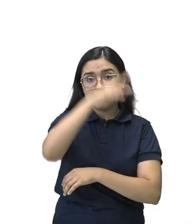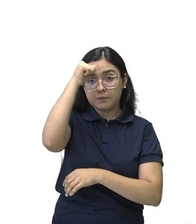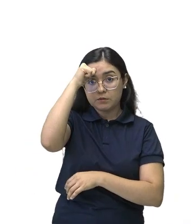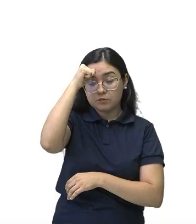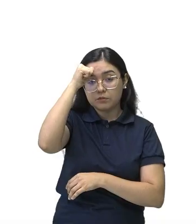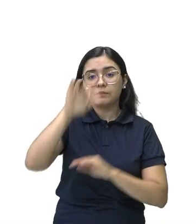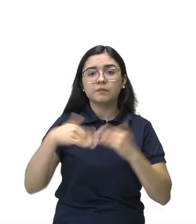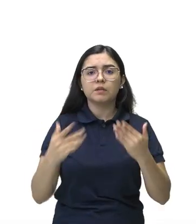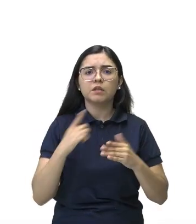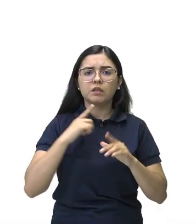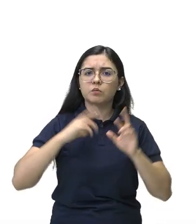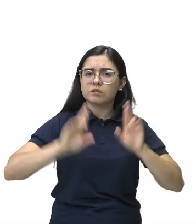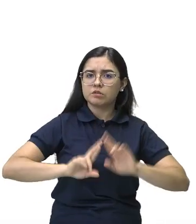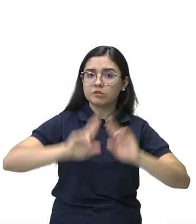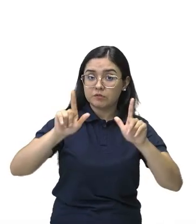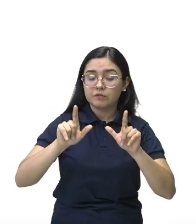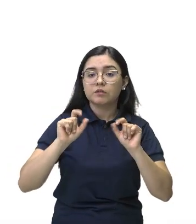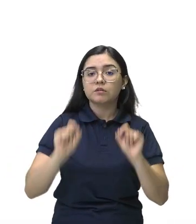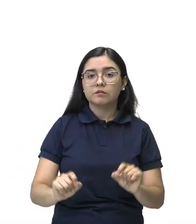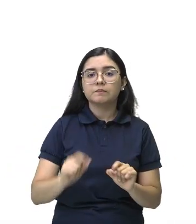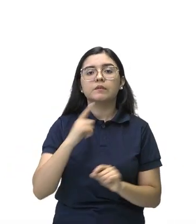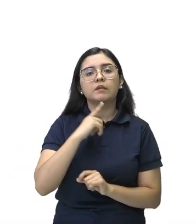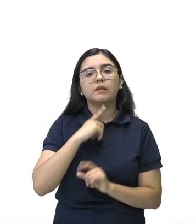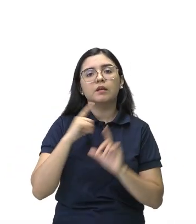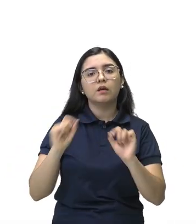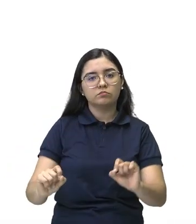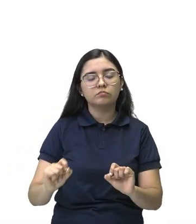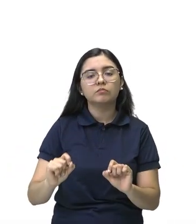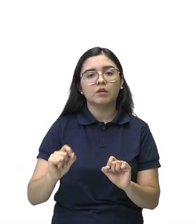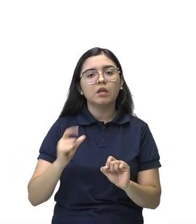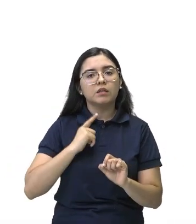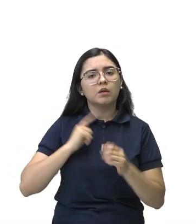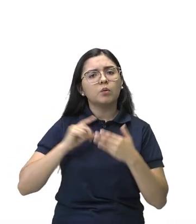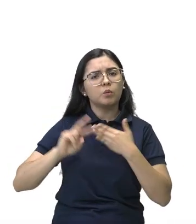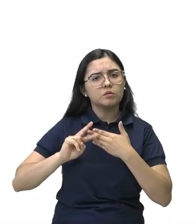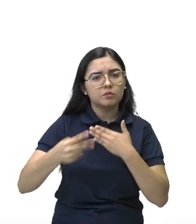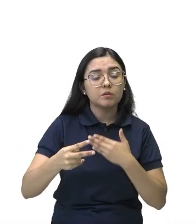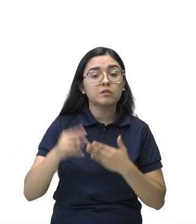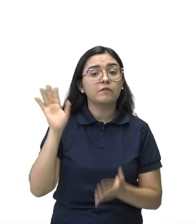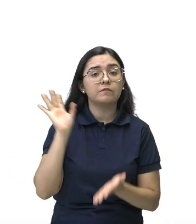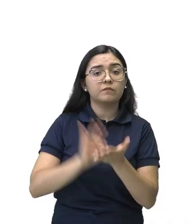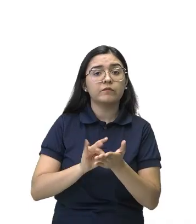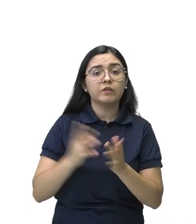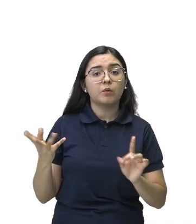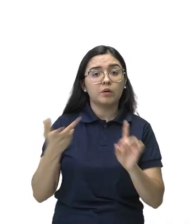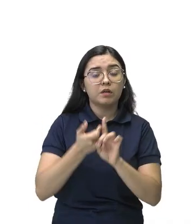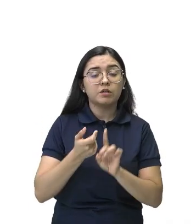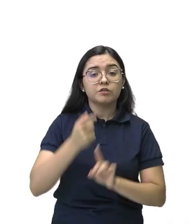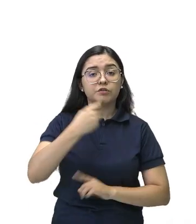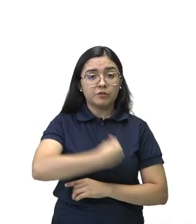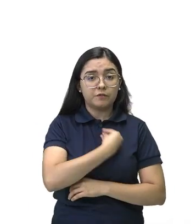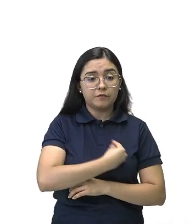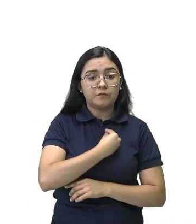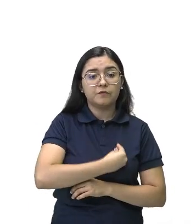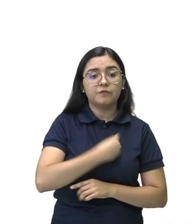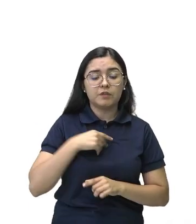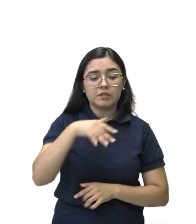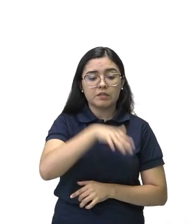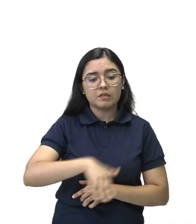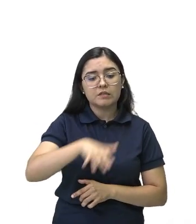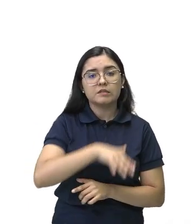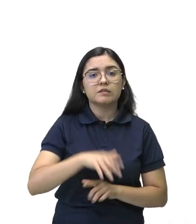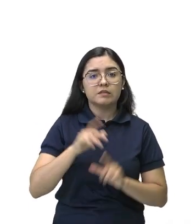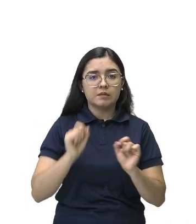Amazonas. Essa disparidade, gente, tem efeitos profundos sobre a qualidade de vida nas áreas